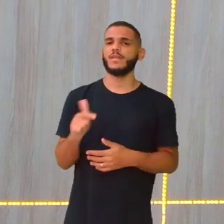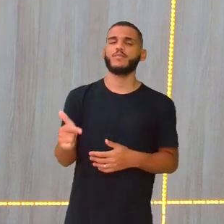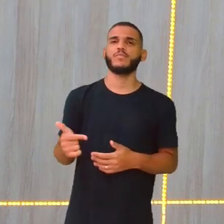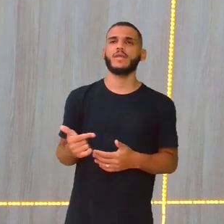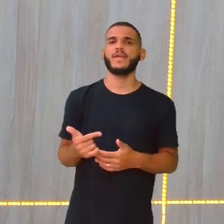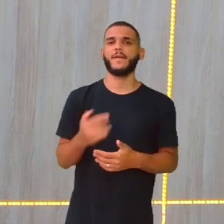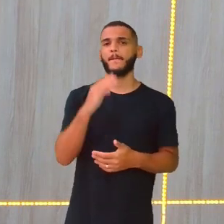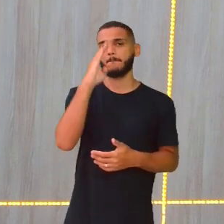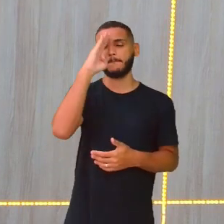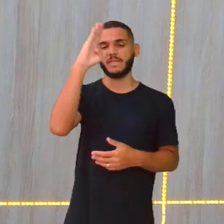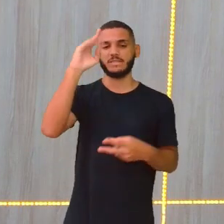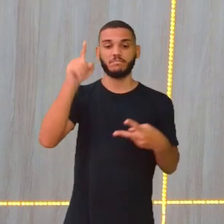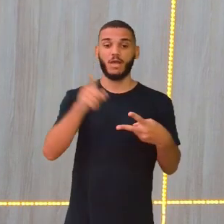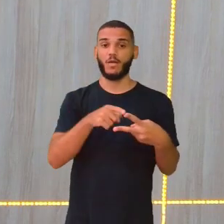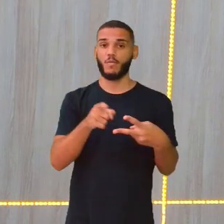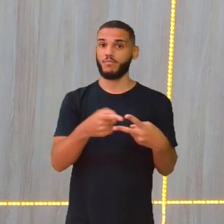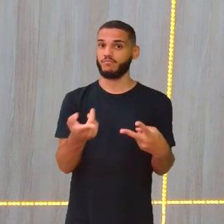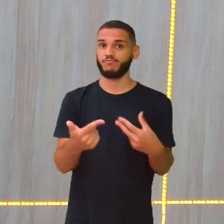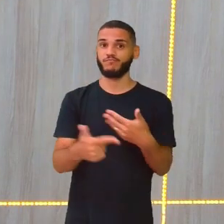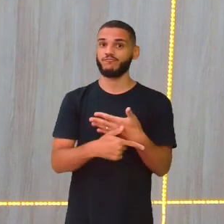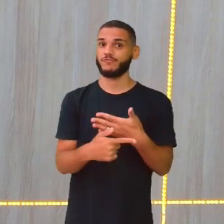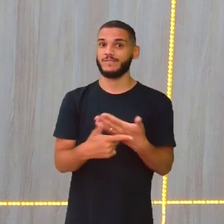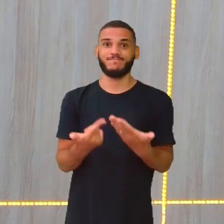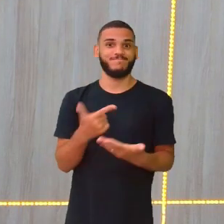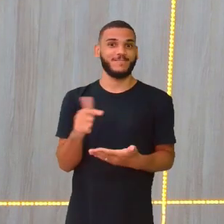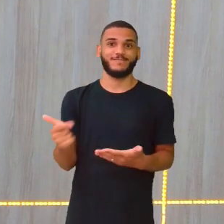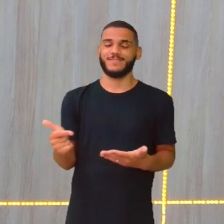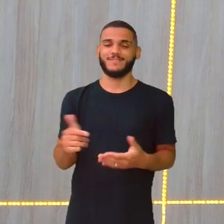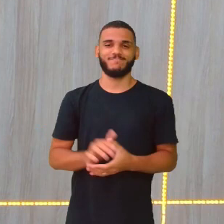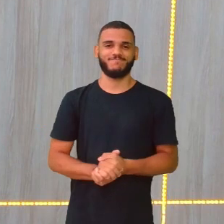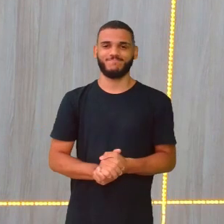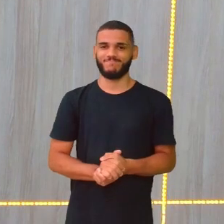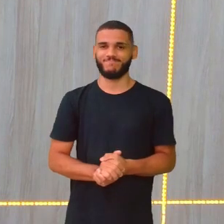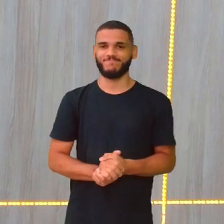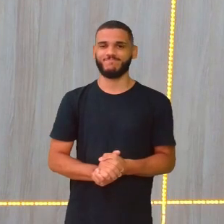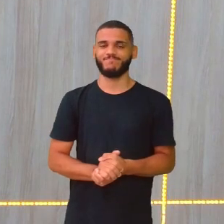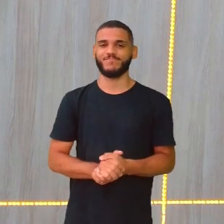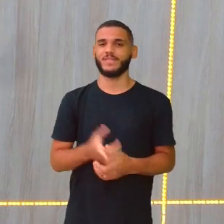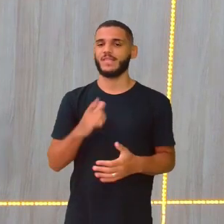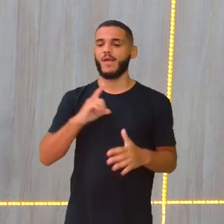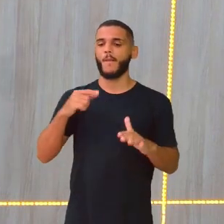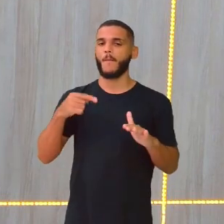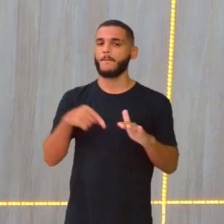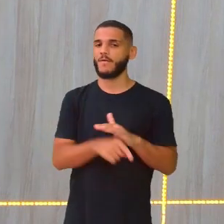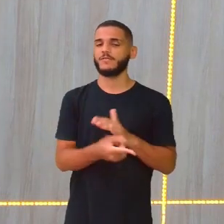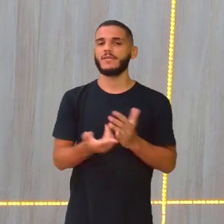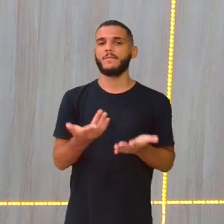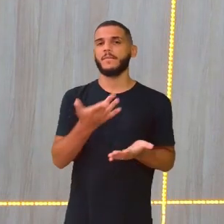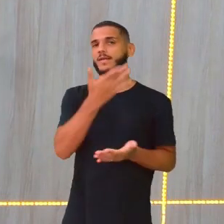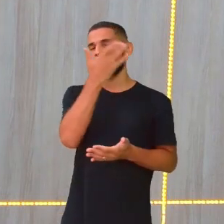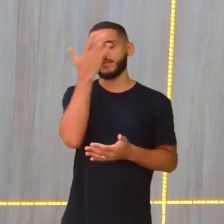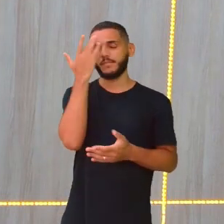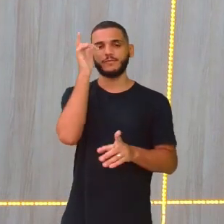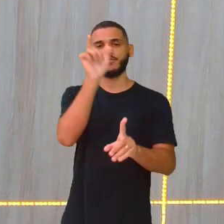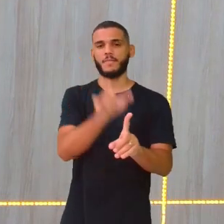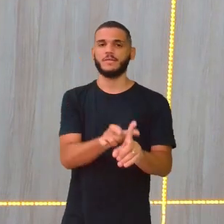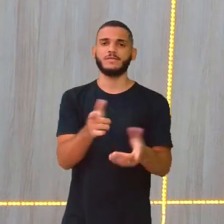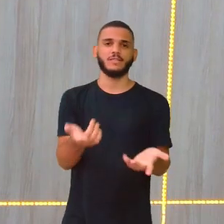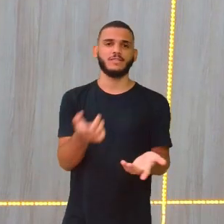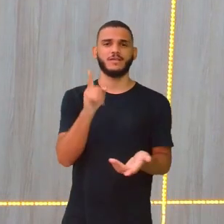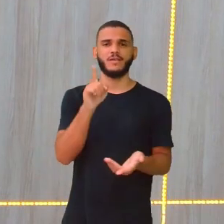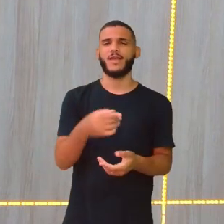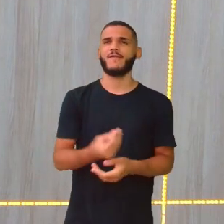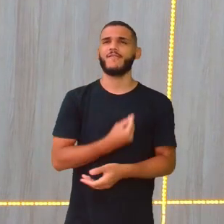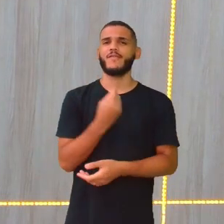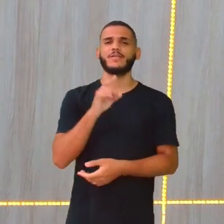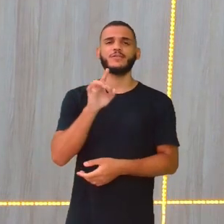como disse a professora Viviane, a gente não tem uma trajetória, a gente não tem um aprofundamento do personagem. É uma personagem que vive